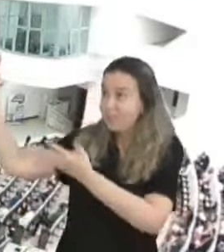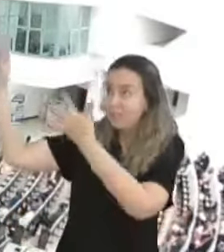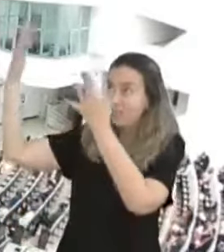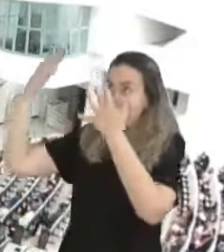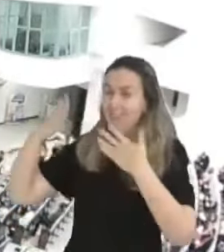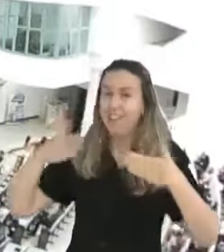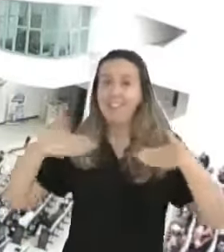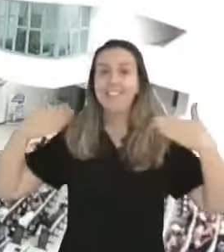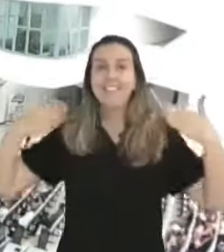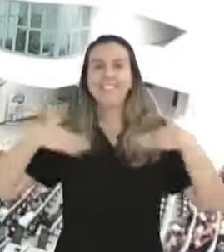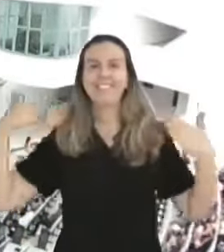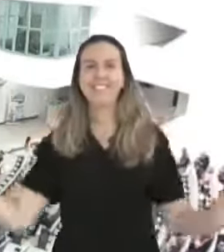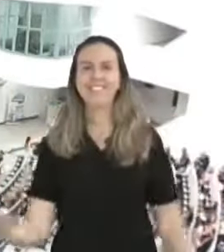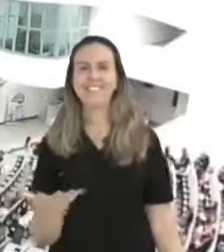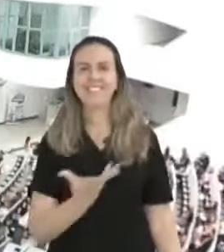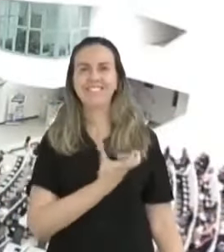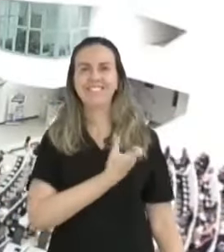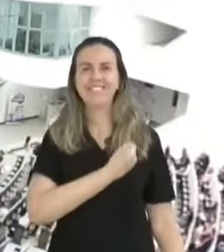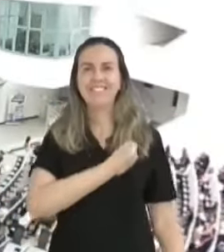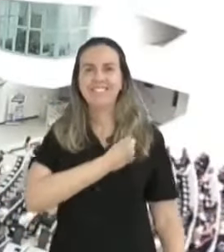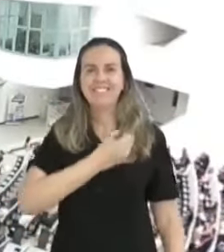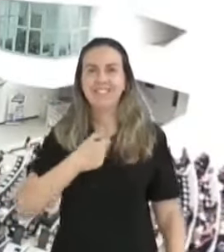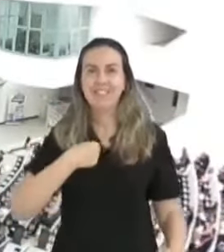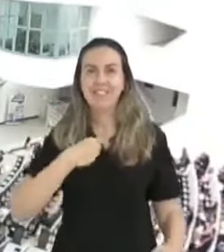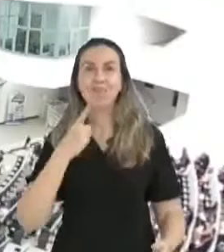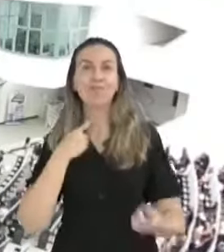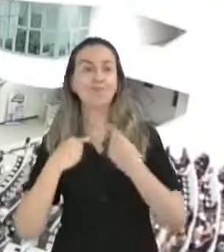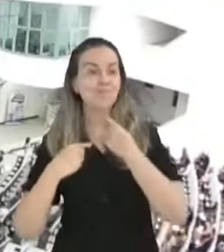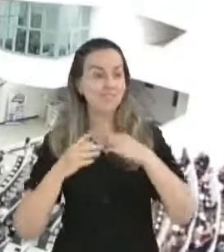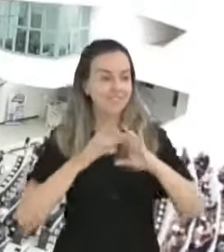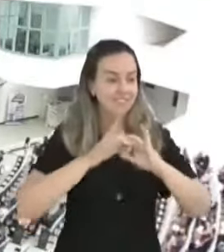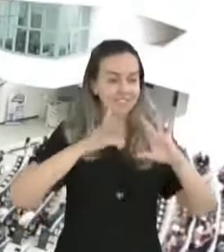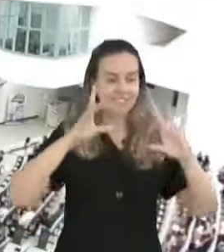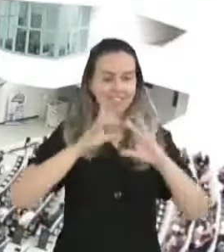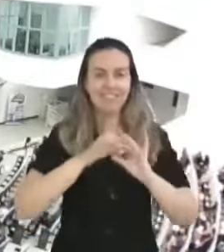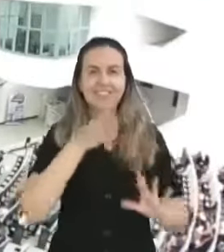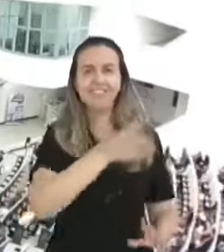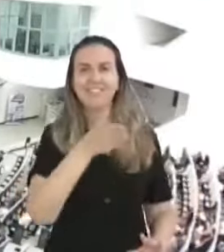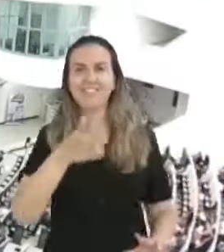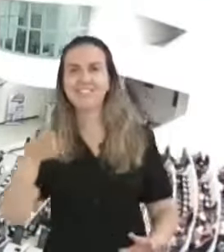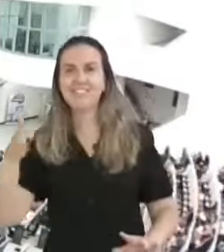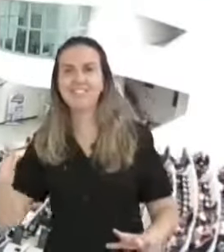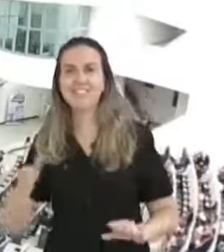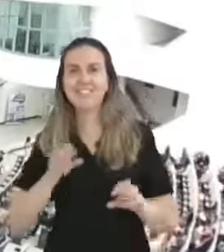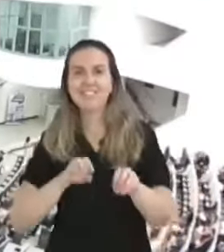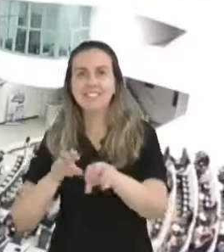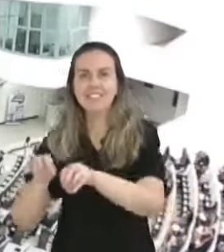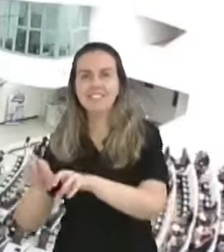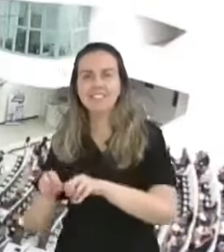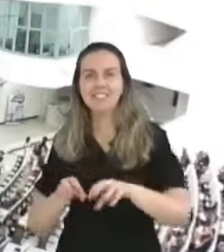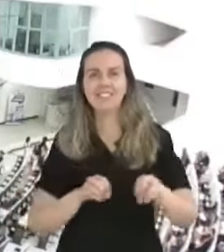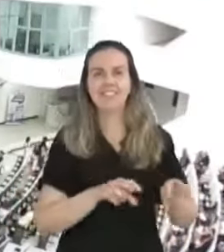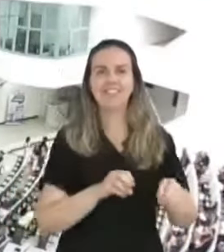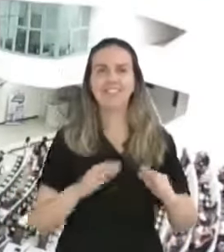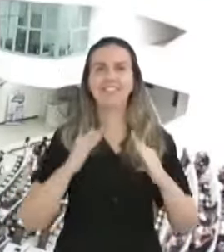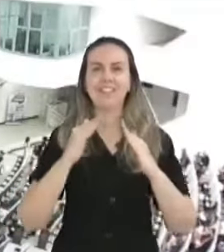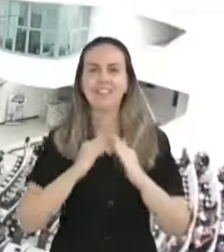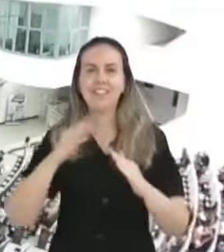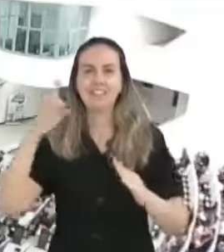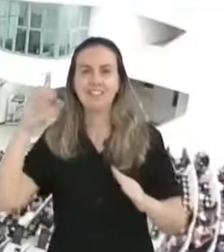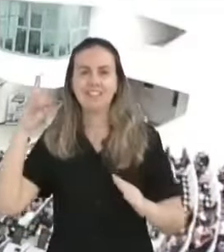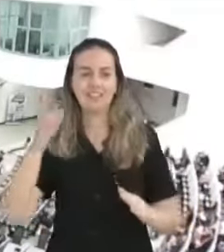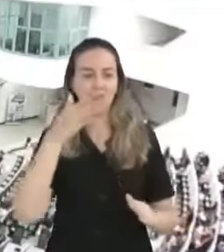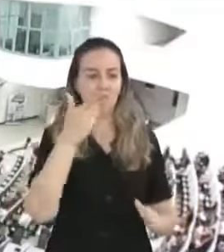e sustém-me com espírito voluntário. Então eu ensinarei aos transgressores